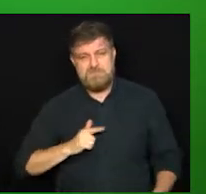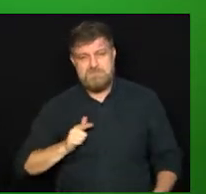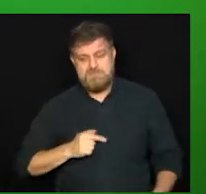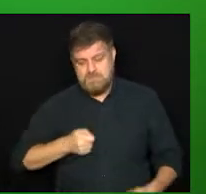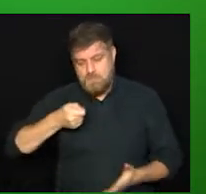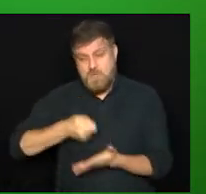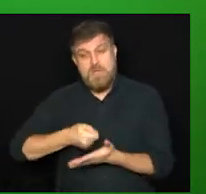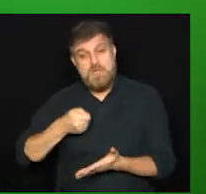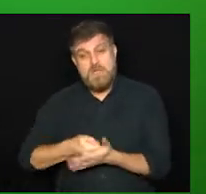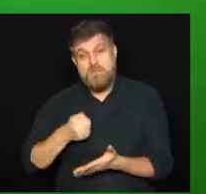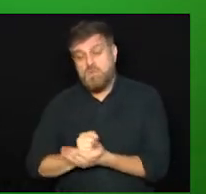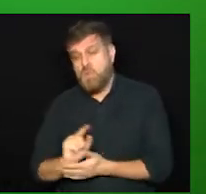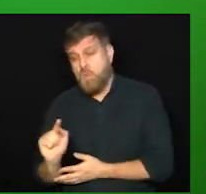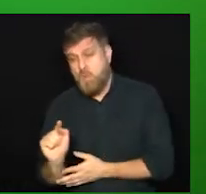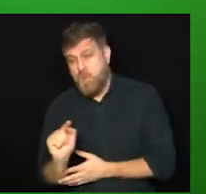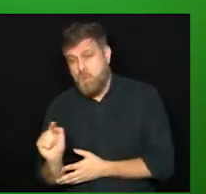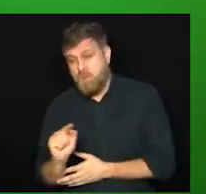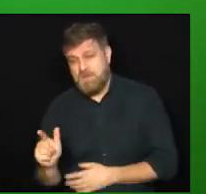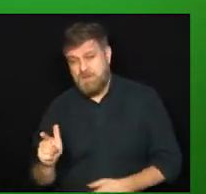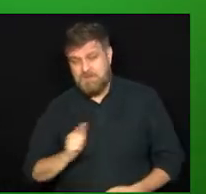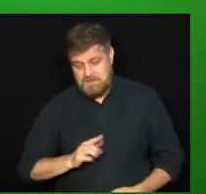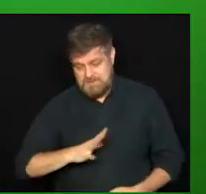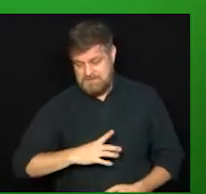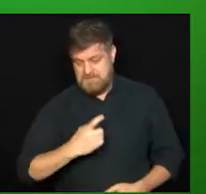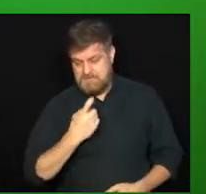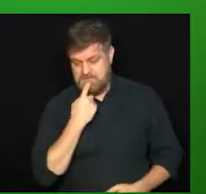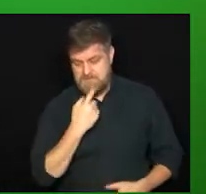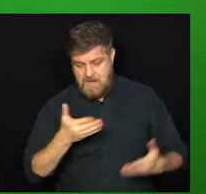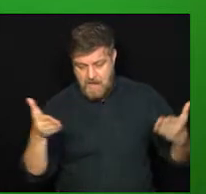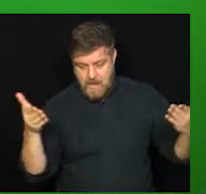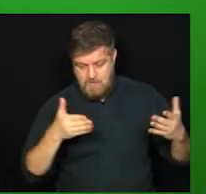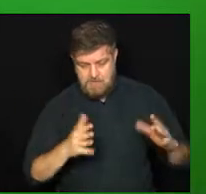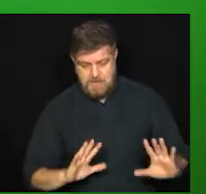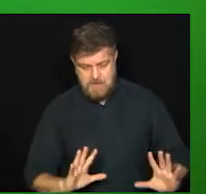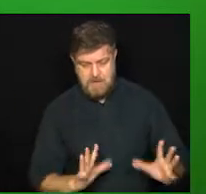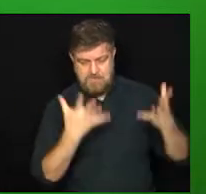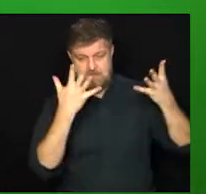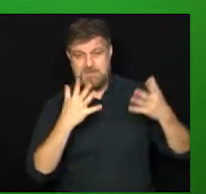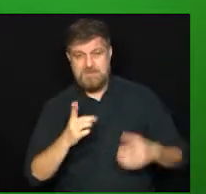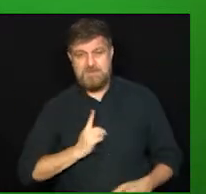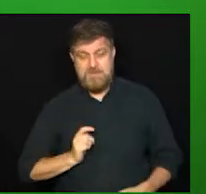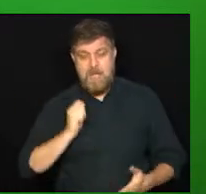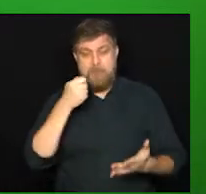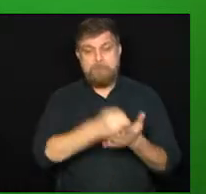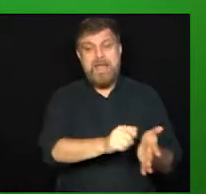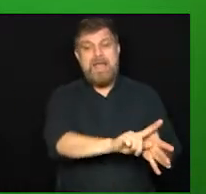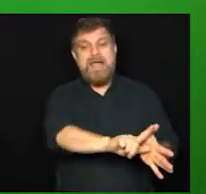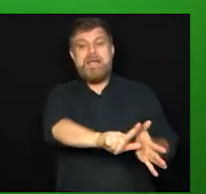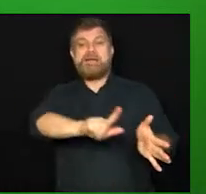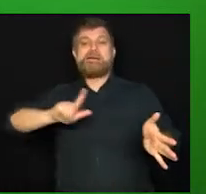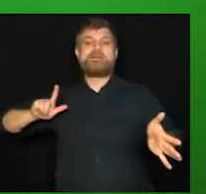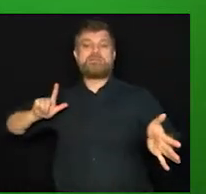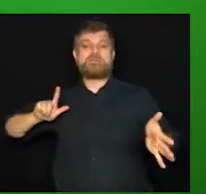determinou que para fazer evento em Campinas agora, você paga antecipado.